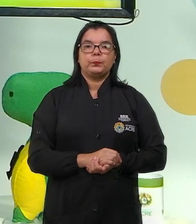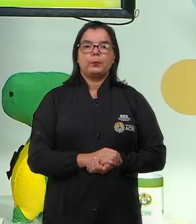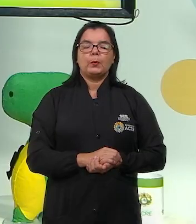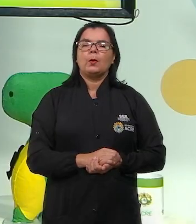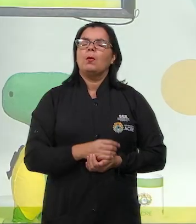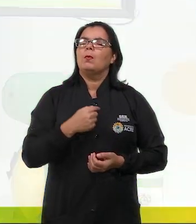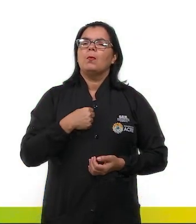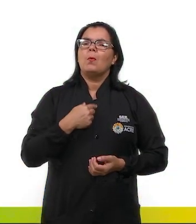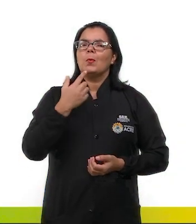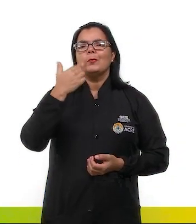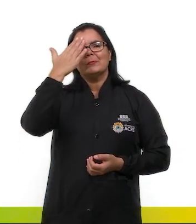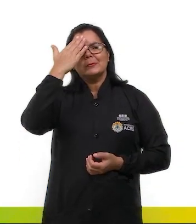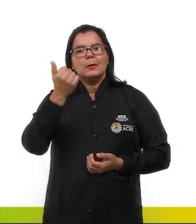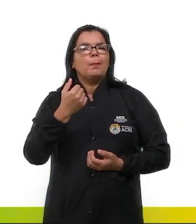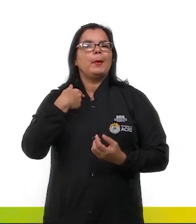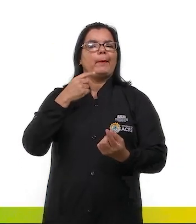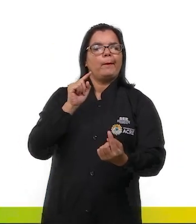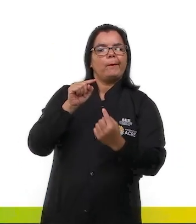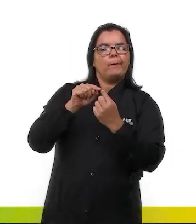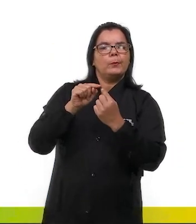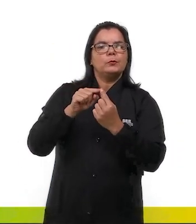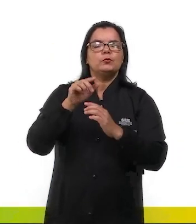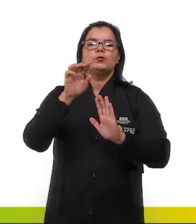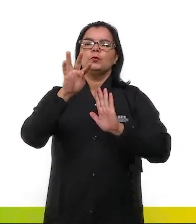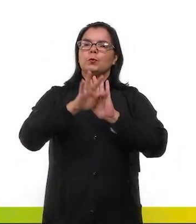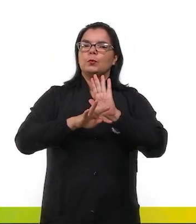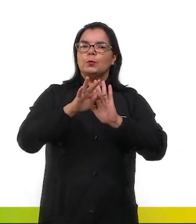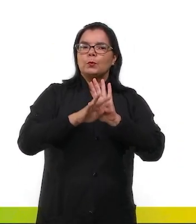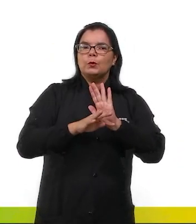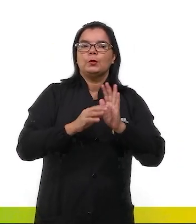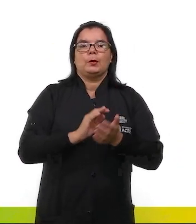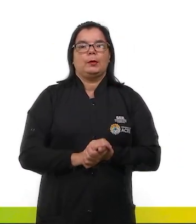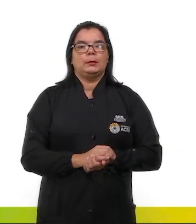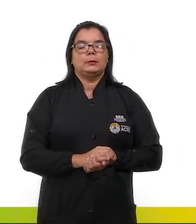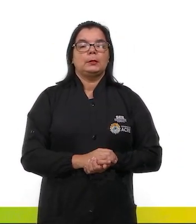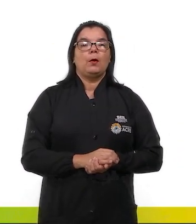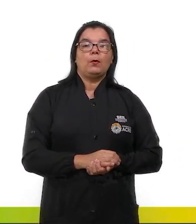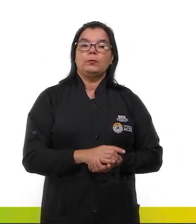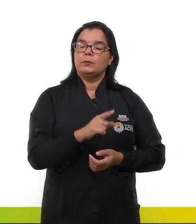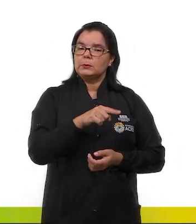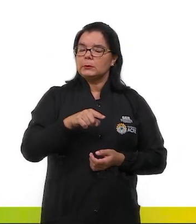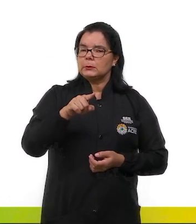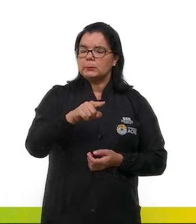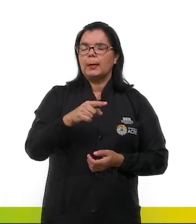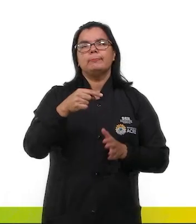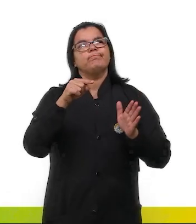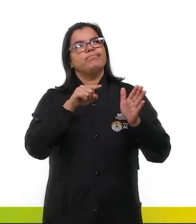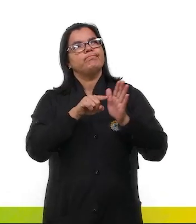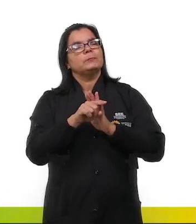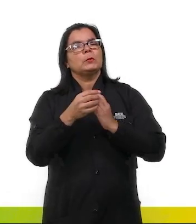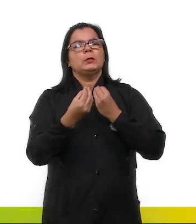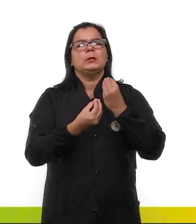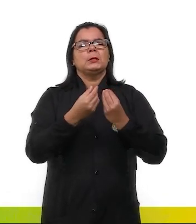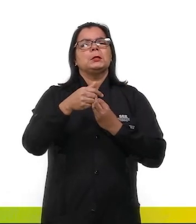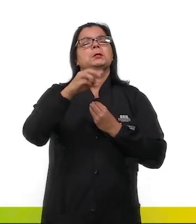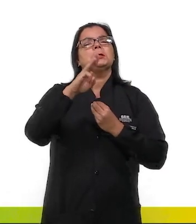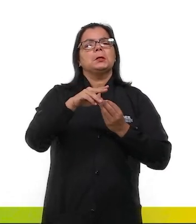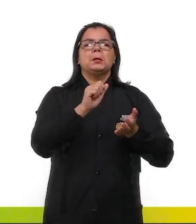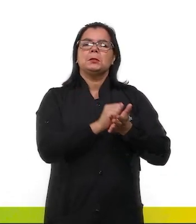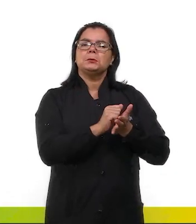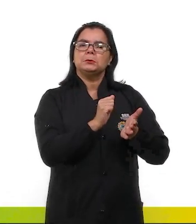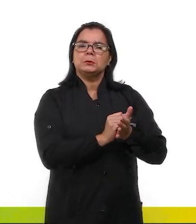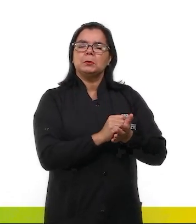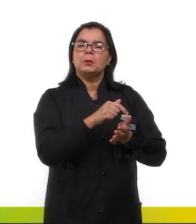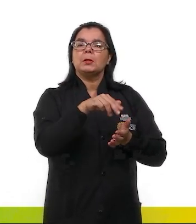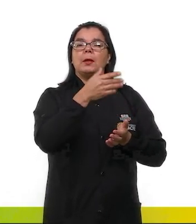Como identificar o interesse em um texto? Dicas de leitura crítica. Vocês devem se perguntar, quem foi que escreveu, quem